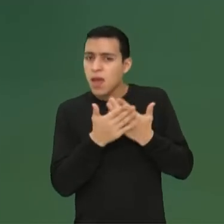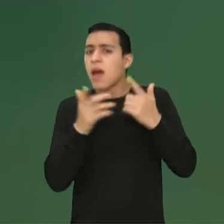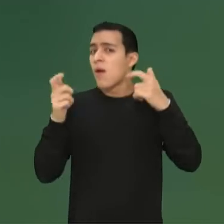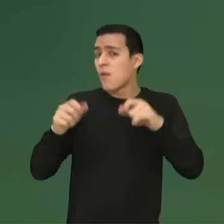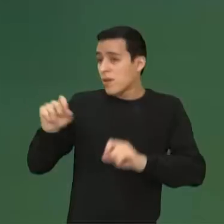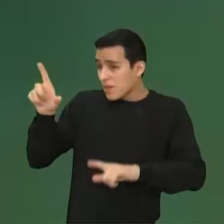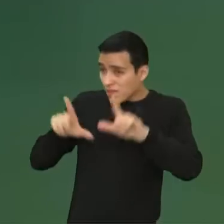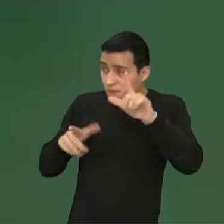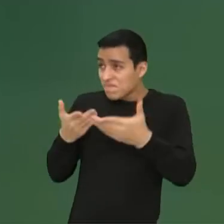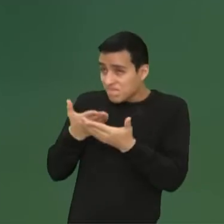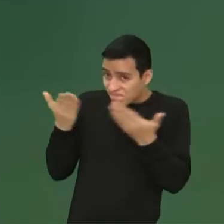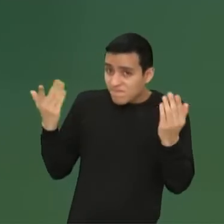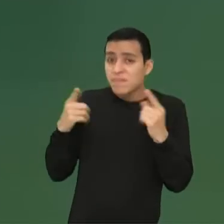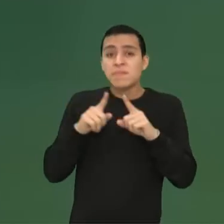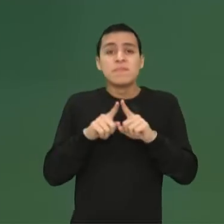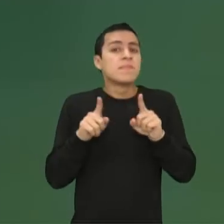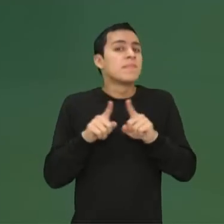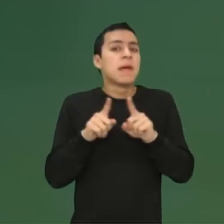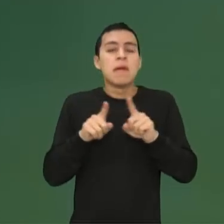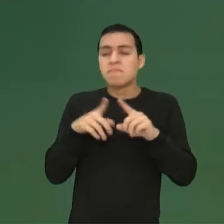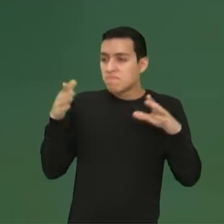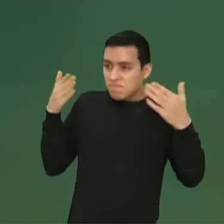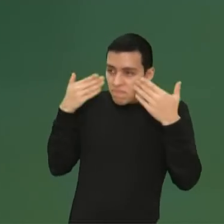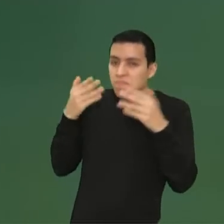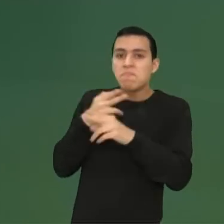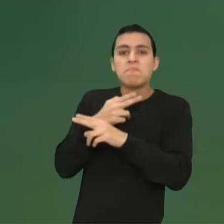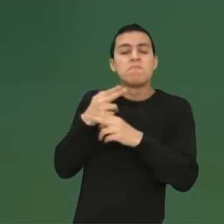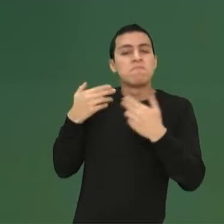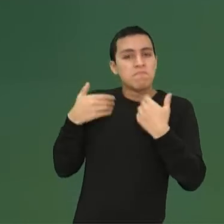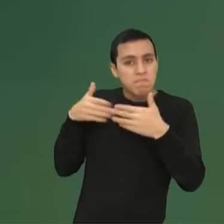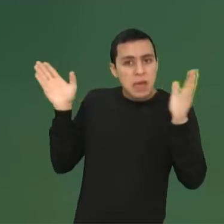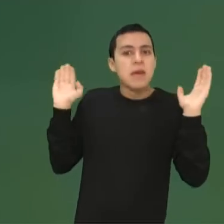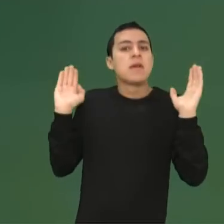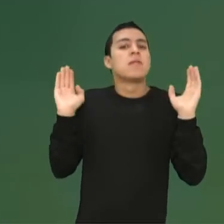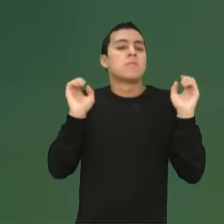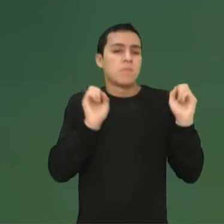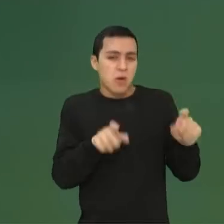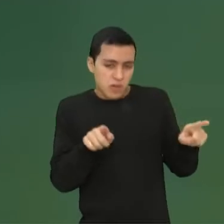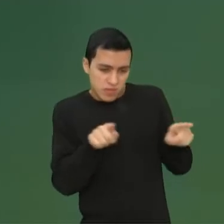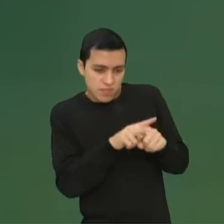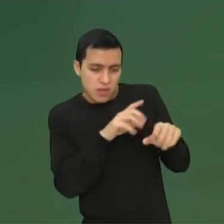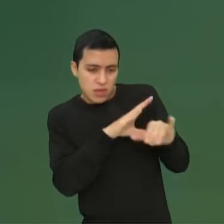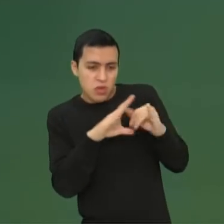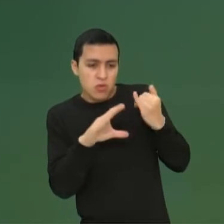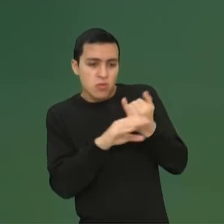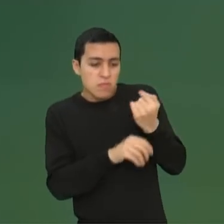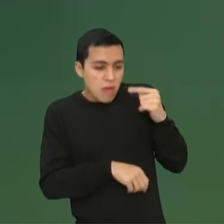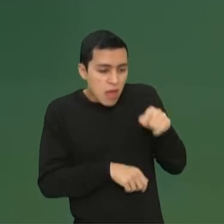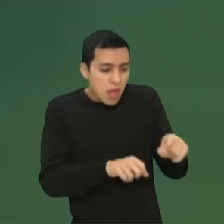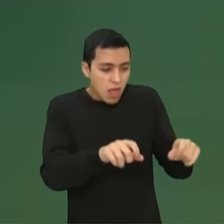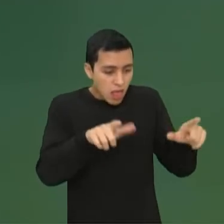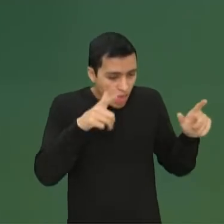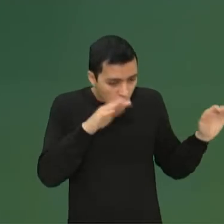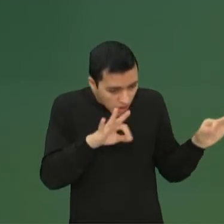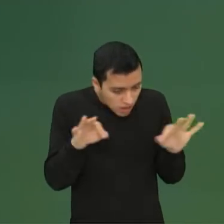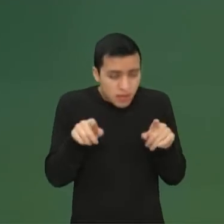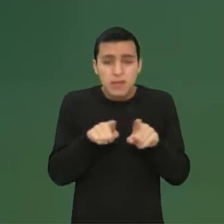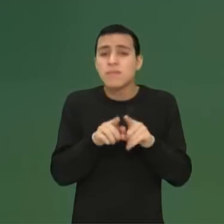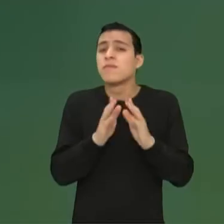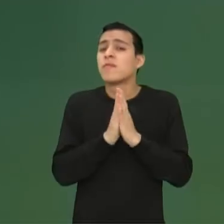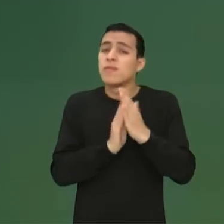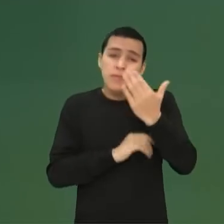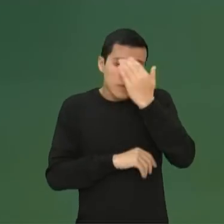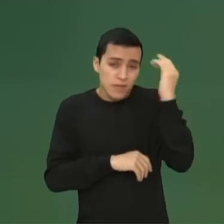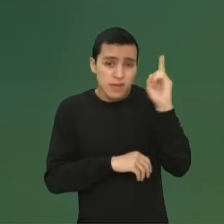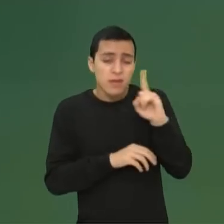na televisão, no canal aberto, você pode me assistir no canal do YouTube. Não esqueça de acessar o aplicativo Aula